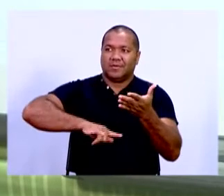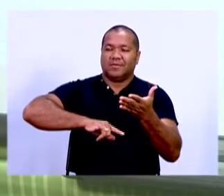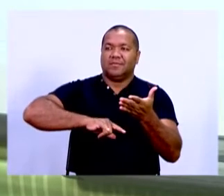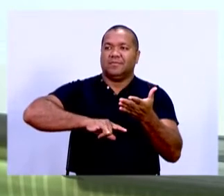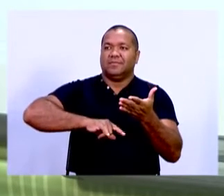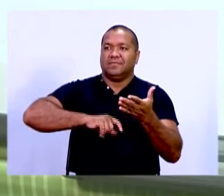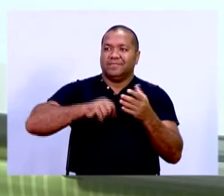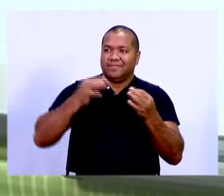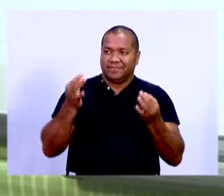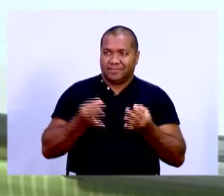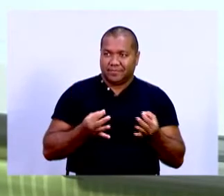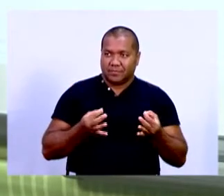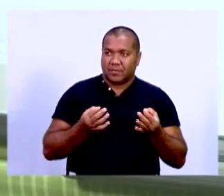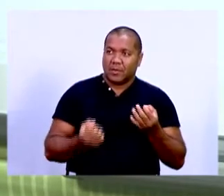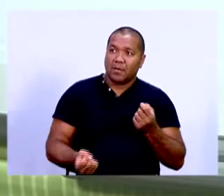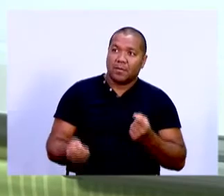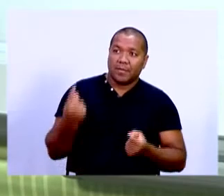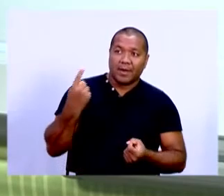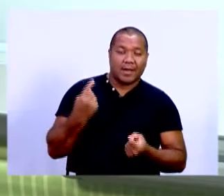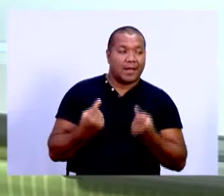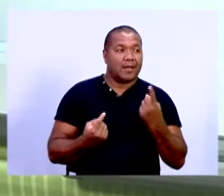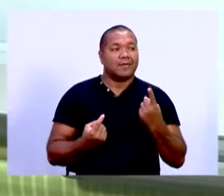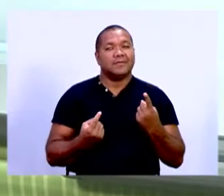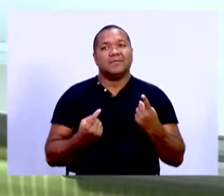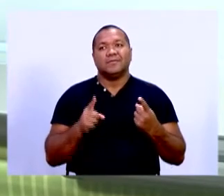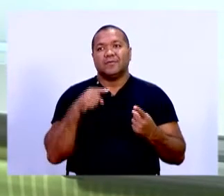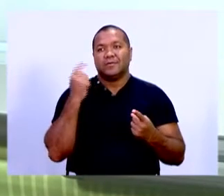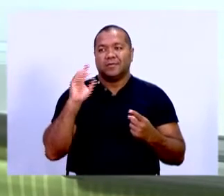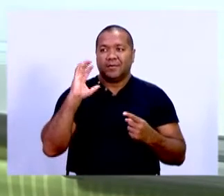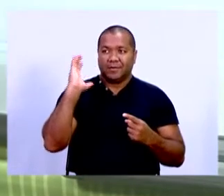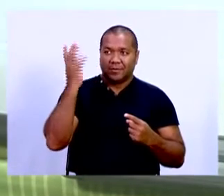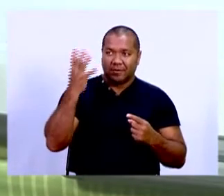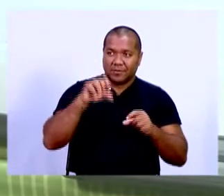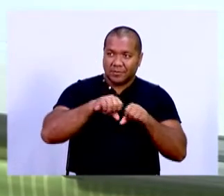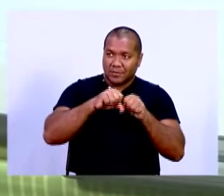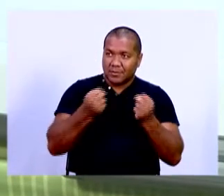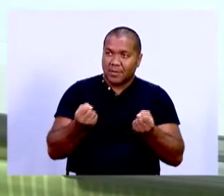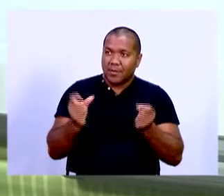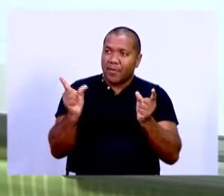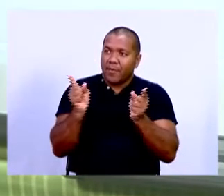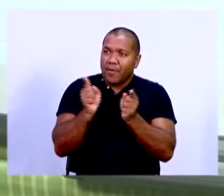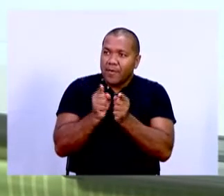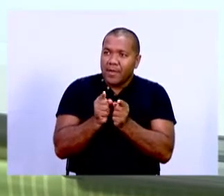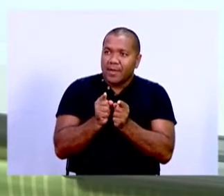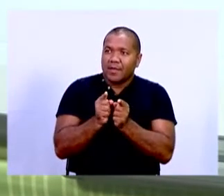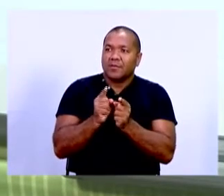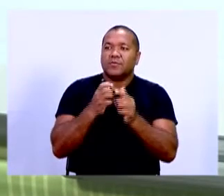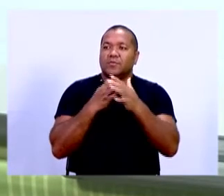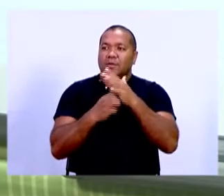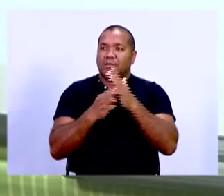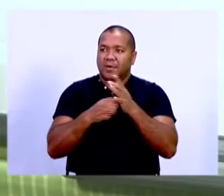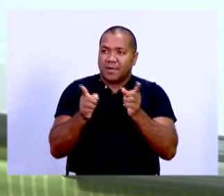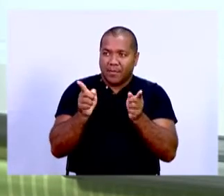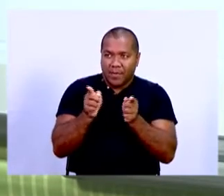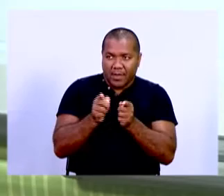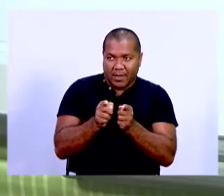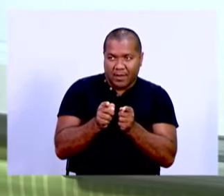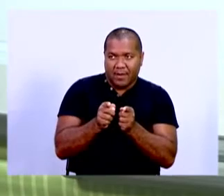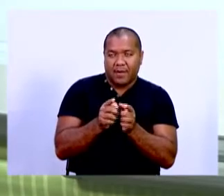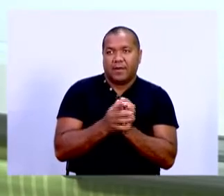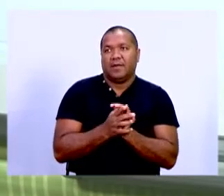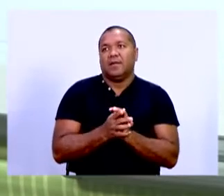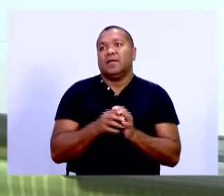certo? Então, nós estamos resolvendo um sistema pequeno, de uma empresa pequena, então é